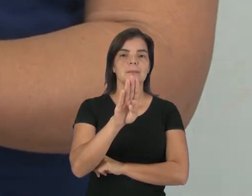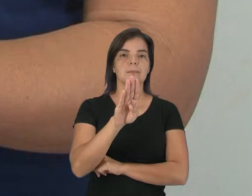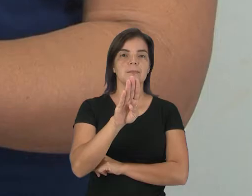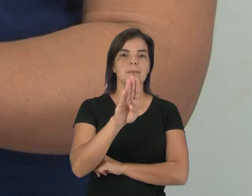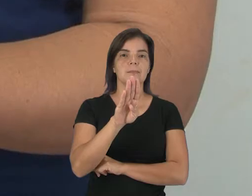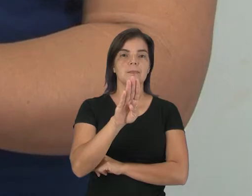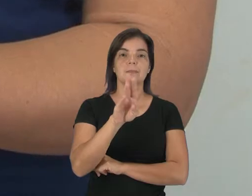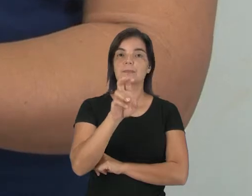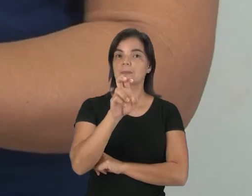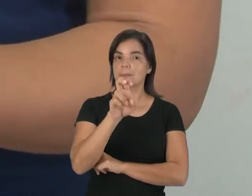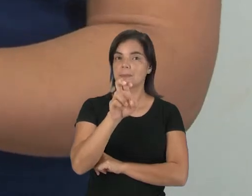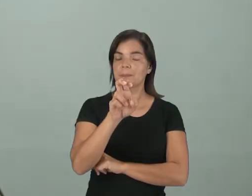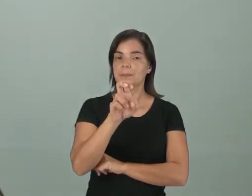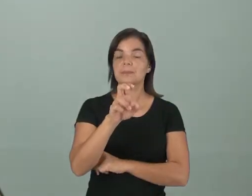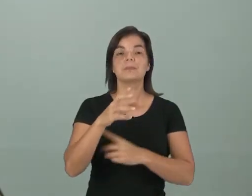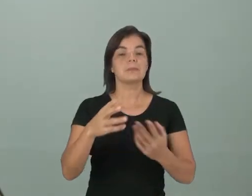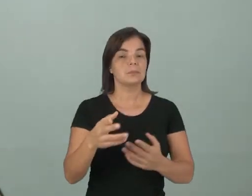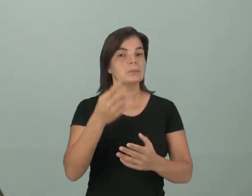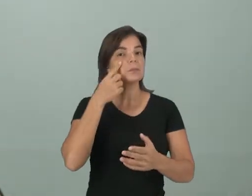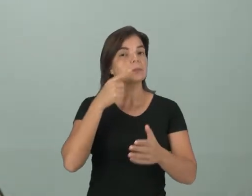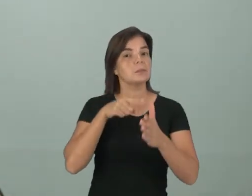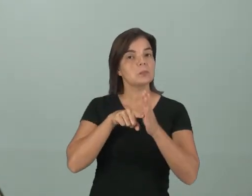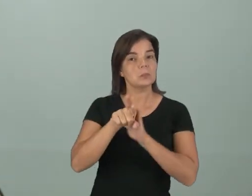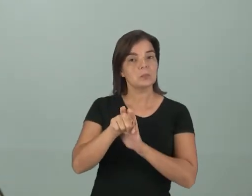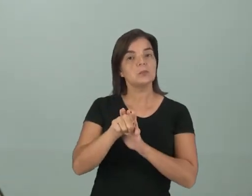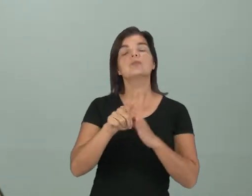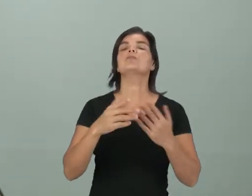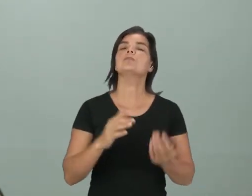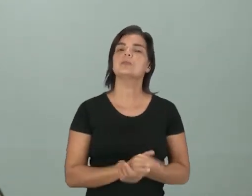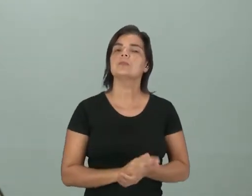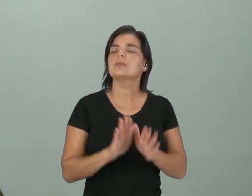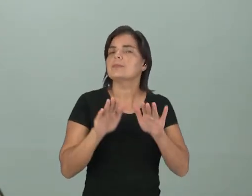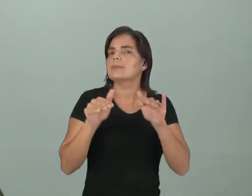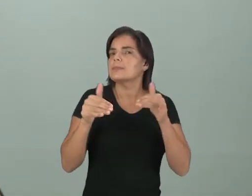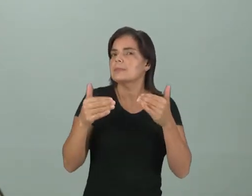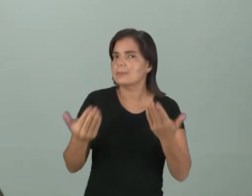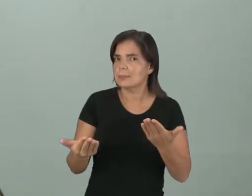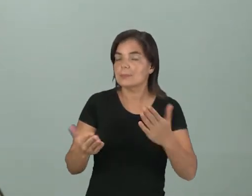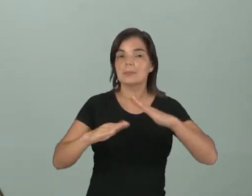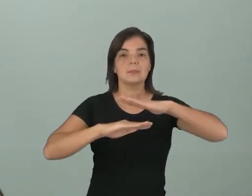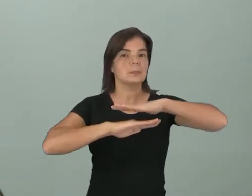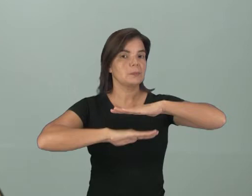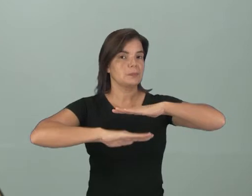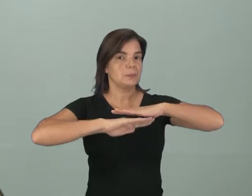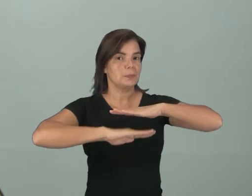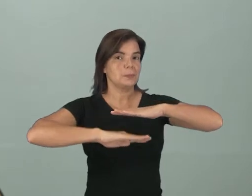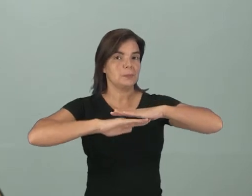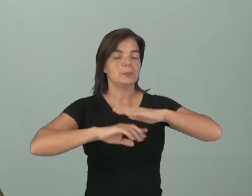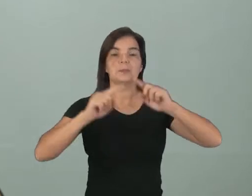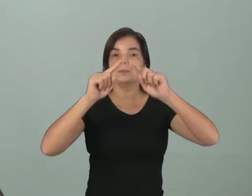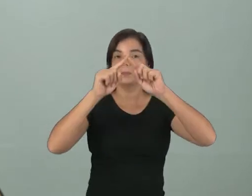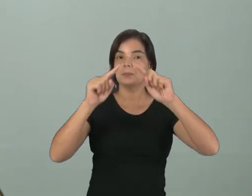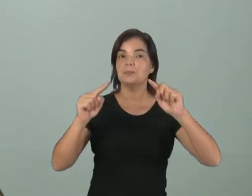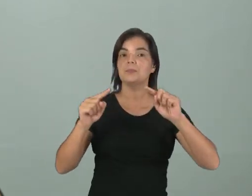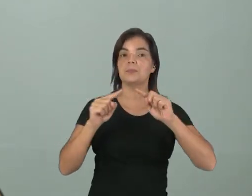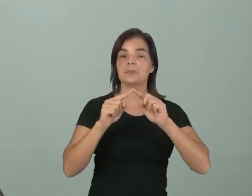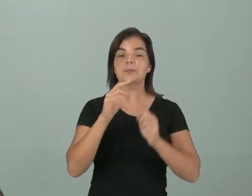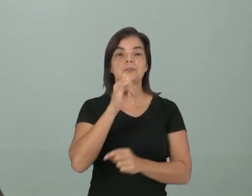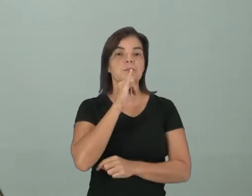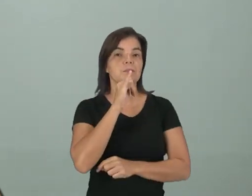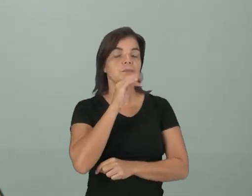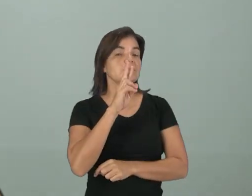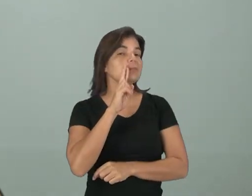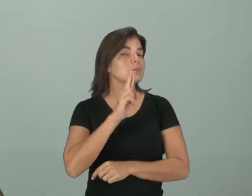4, 5. Então, se eu perguntasse para vocês, qual é a base dessa pirâmide aqui de exemplo? Você